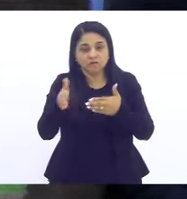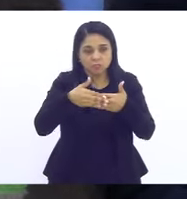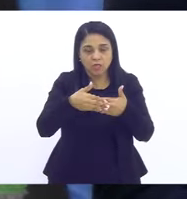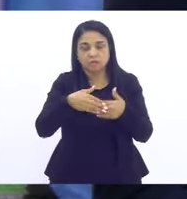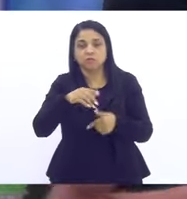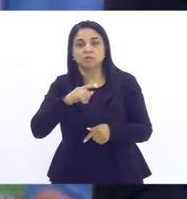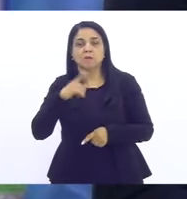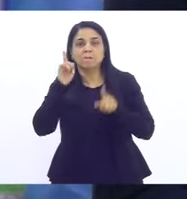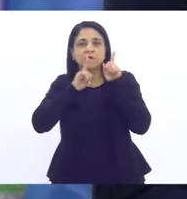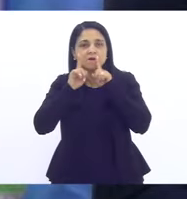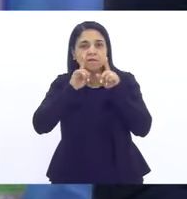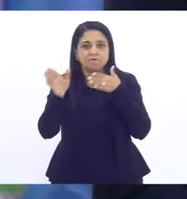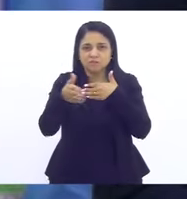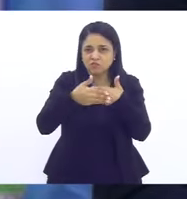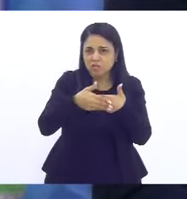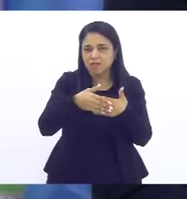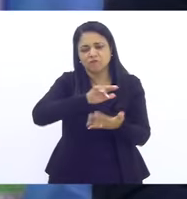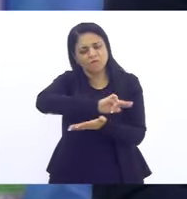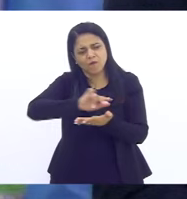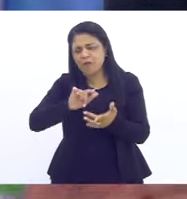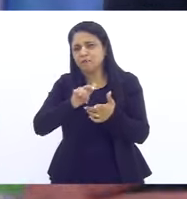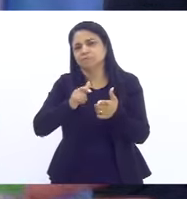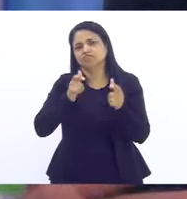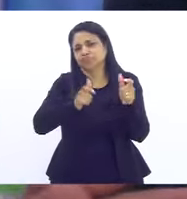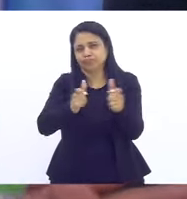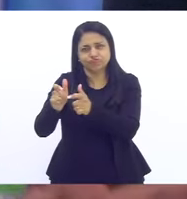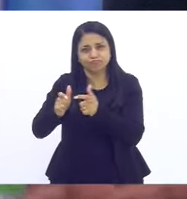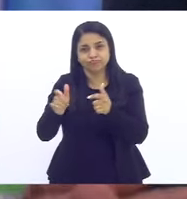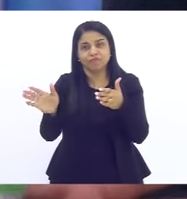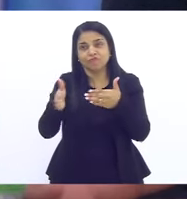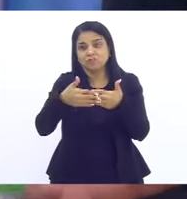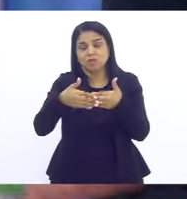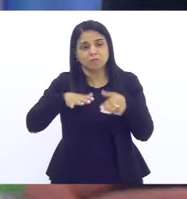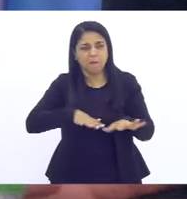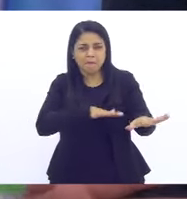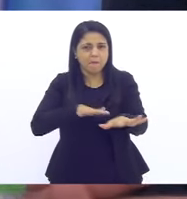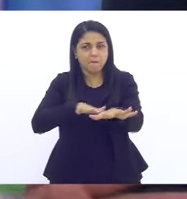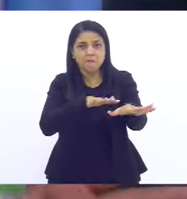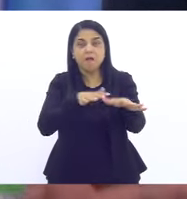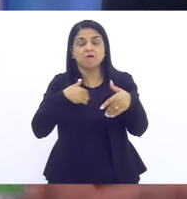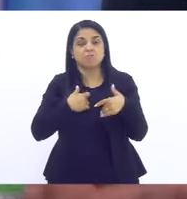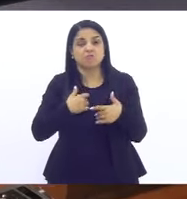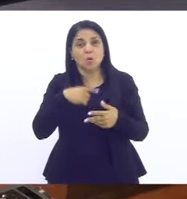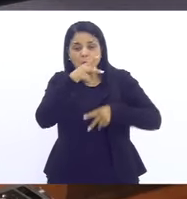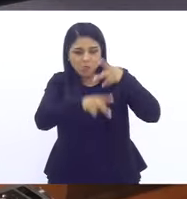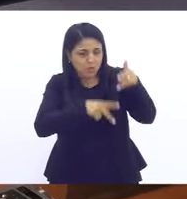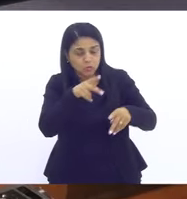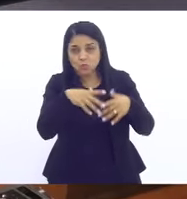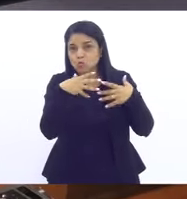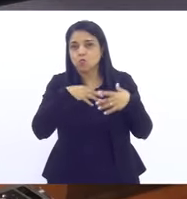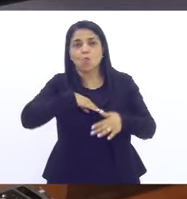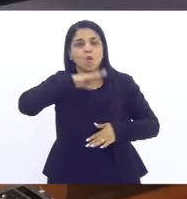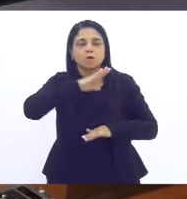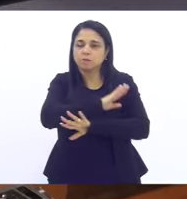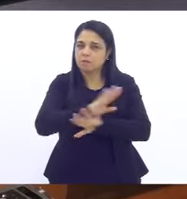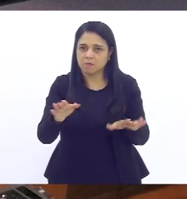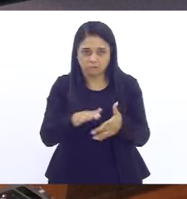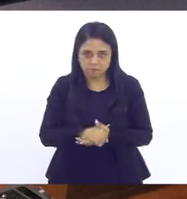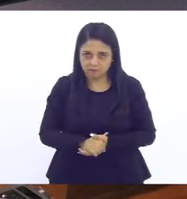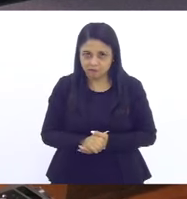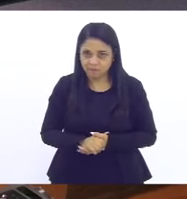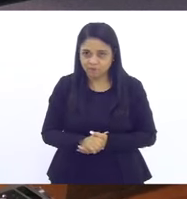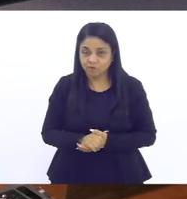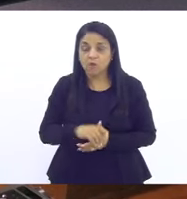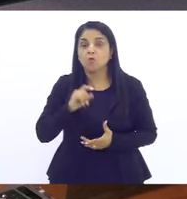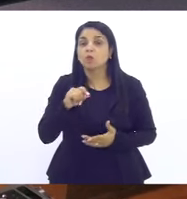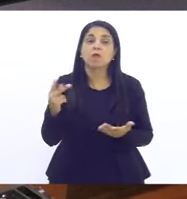São Gonçalo, estava tudo fechado, deputado Delaroli. Mas porque o povo não aguenta mais, pô. Descaso. E cai aonde? Nas